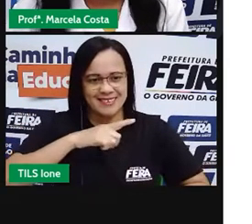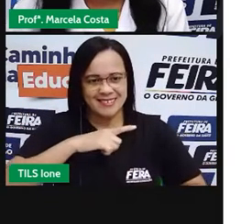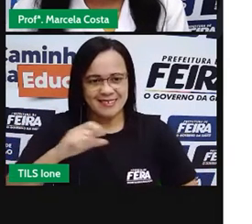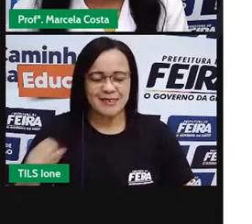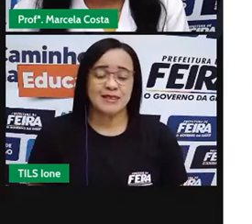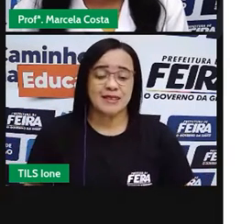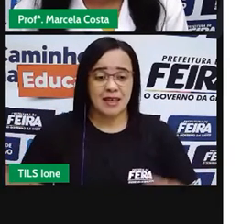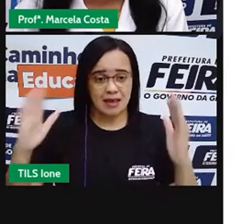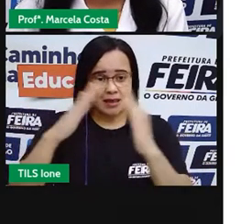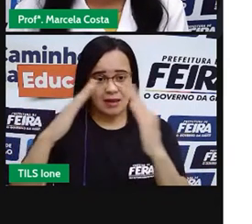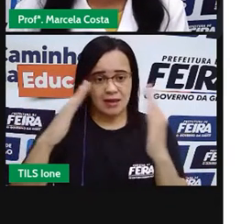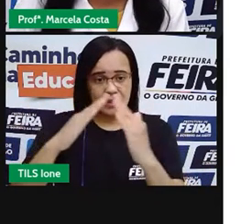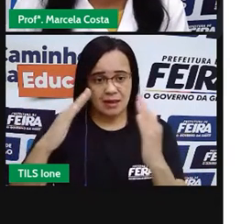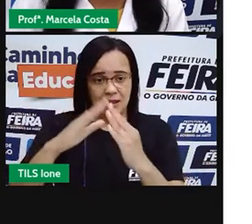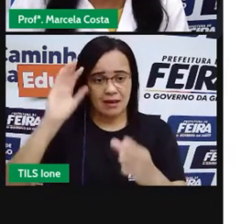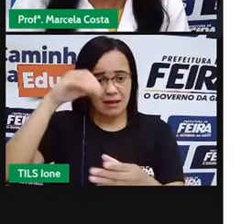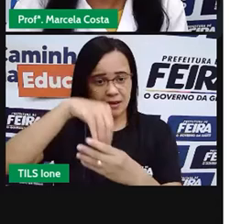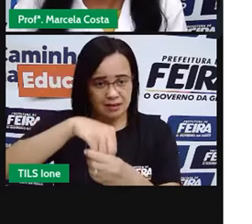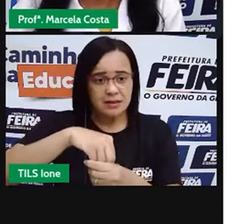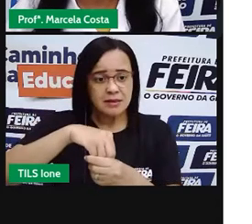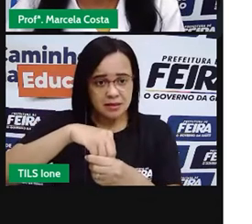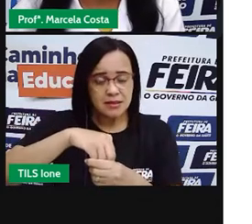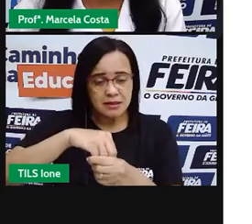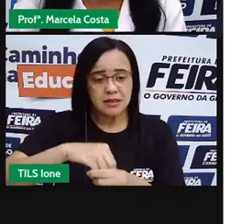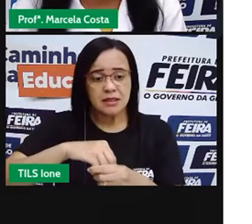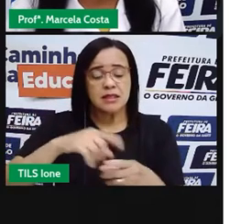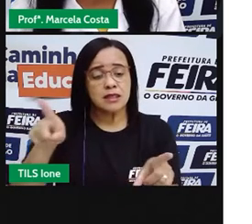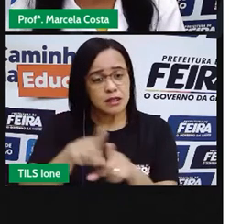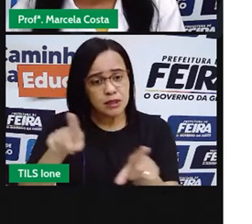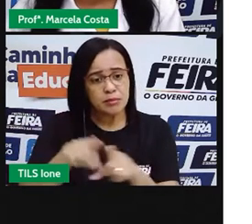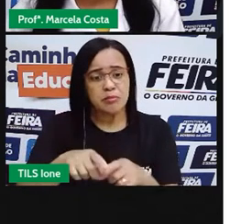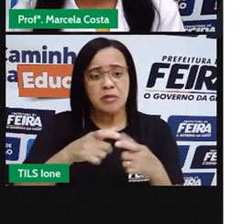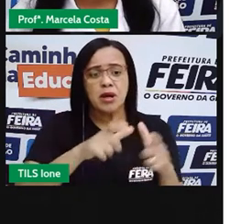moradia o